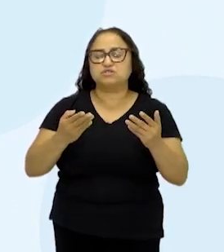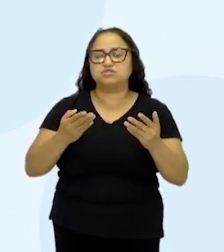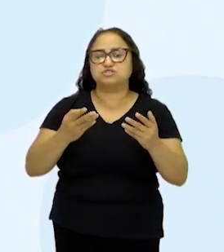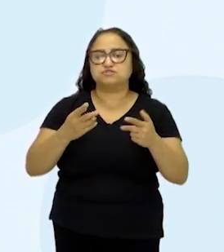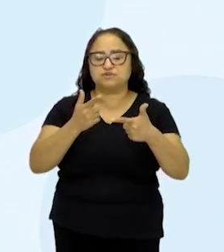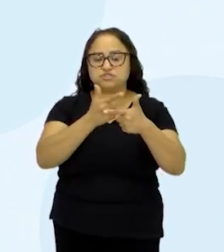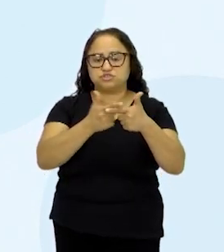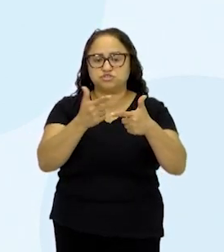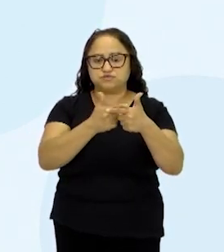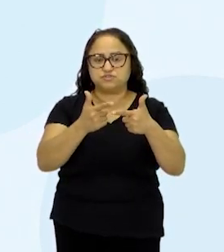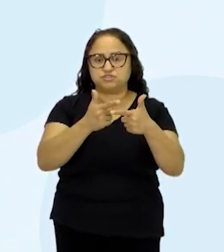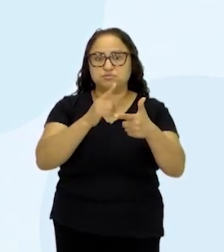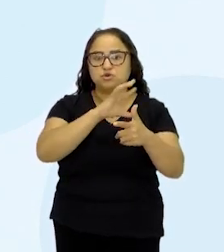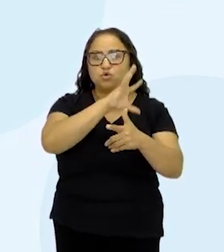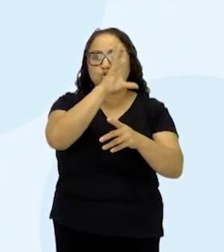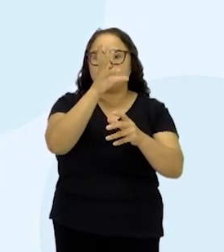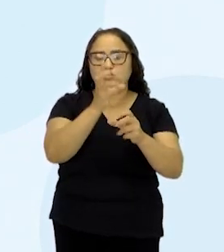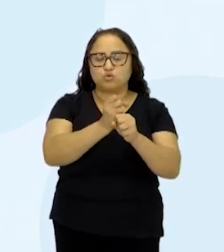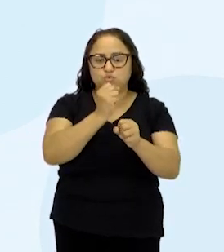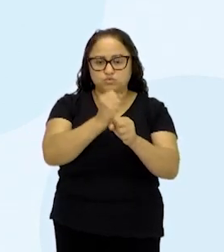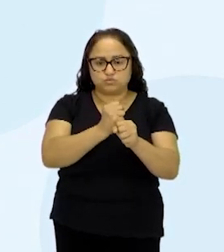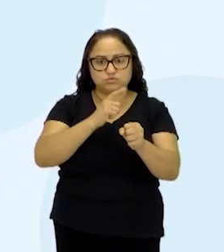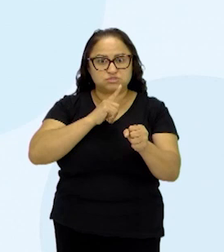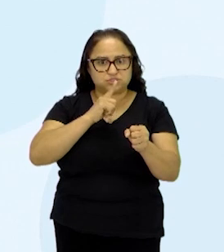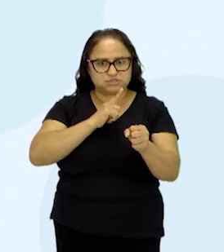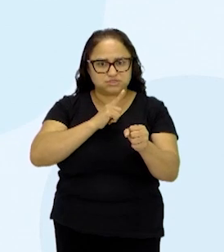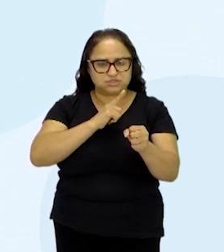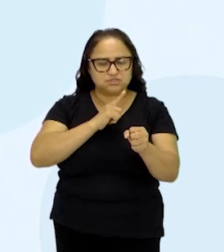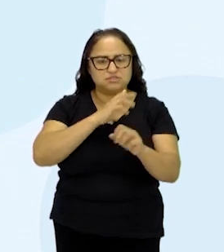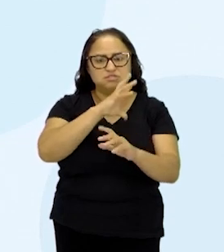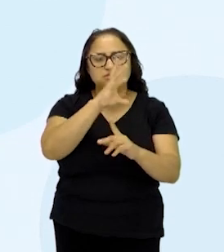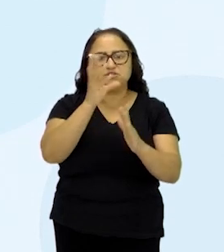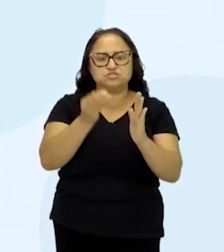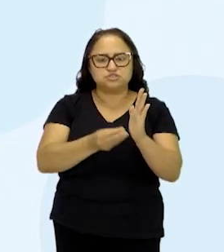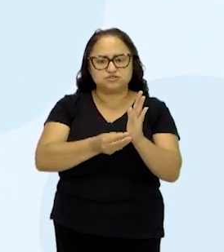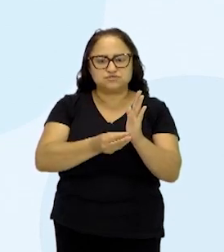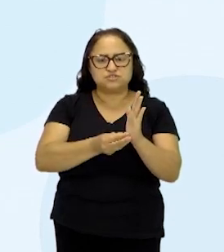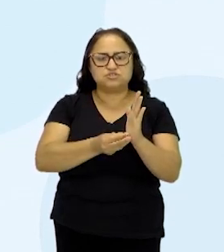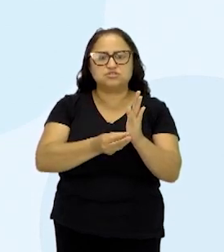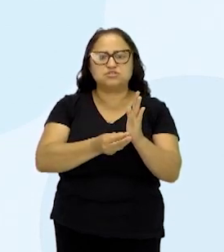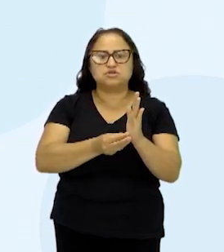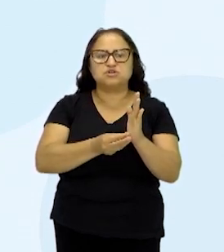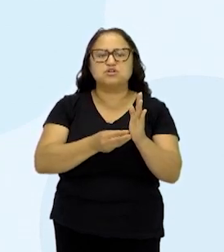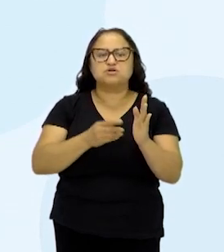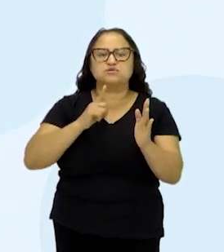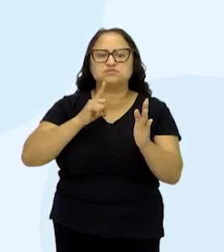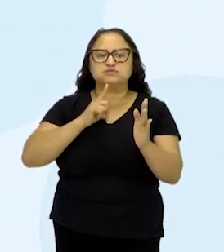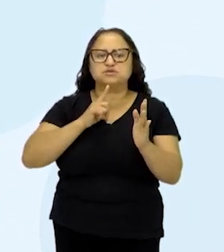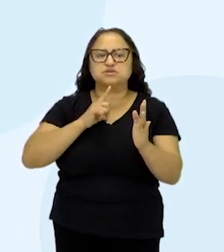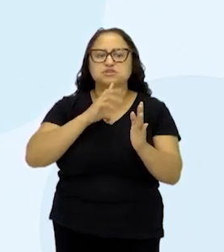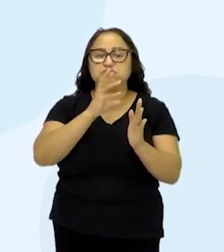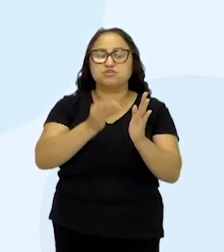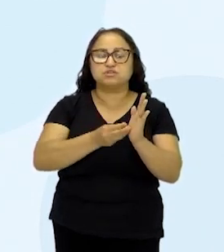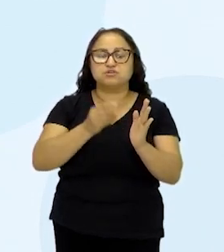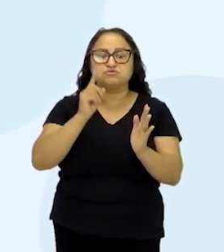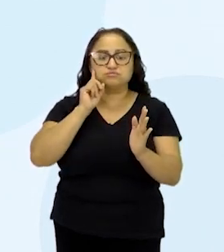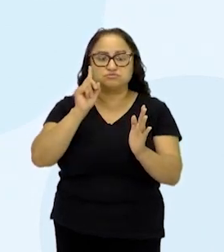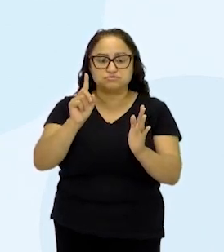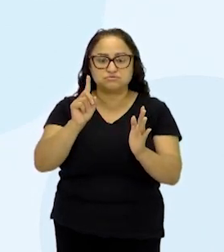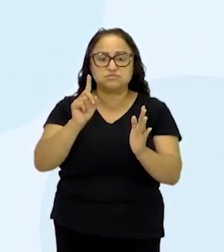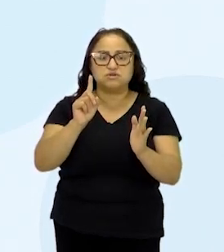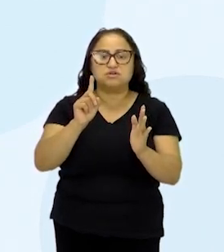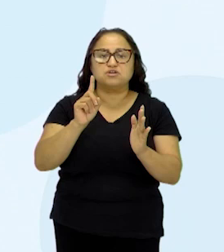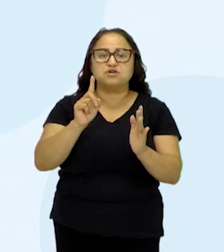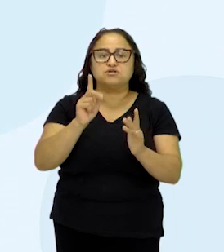pela quantidade total de livros e dividir por. Não, a gente vai dividir pela quantidade total de livros e